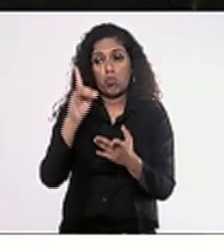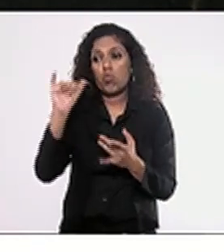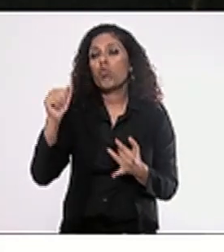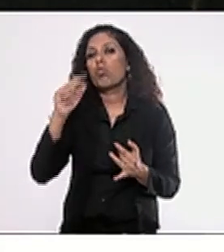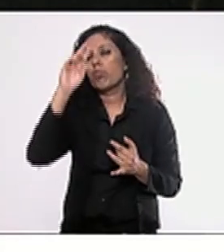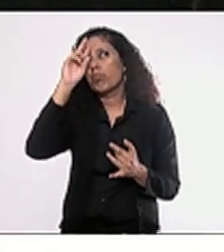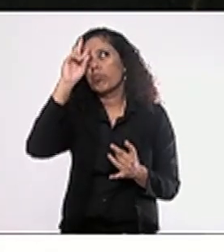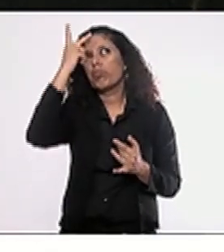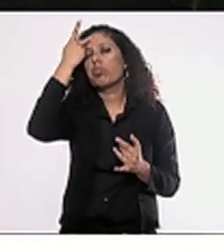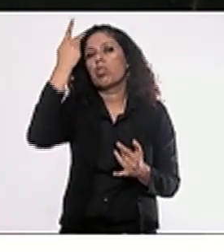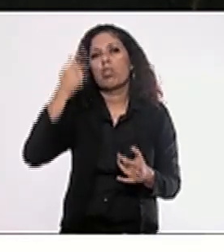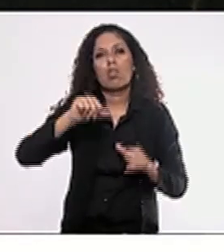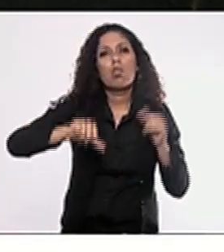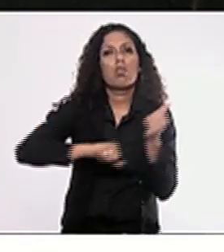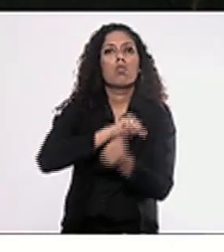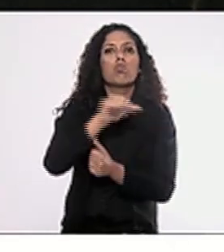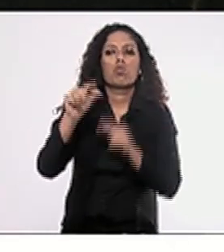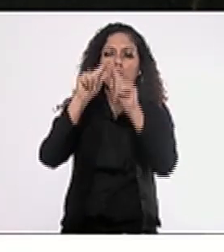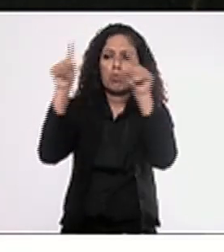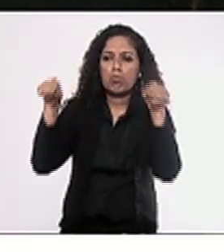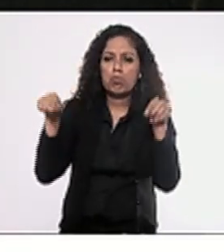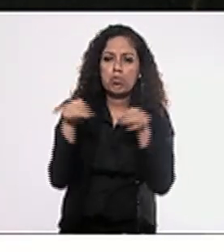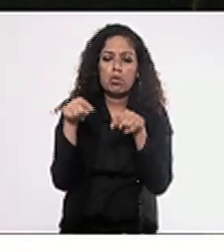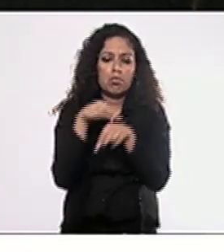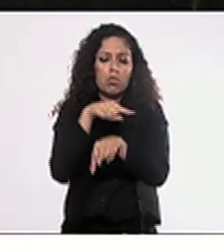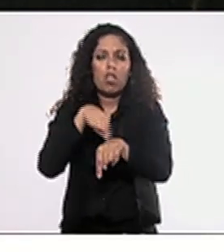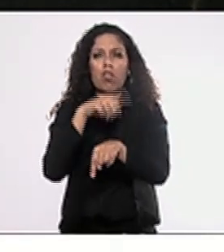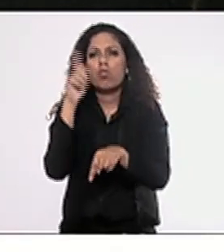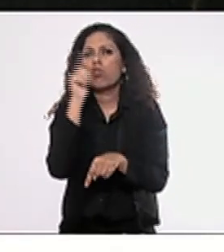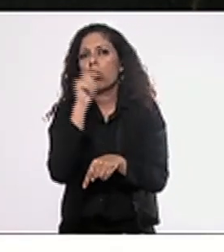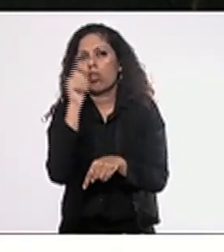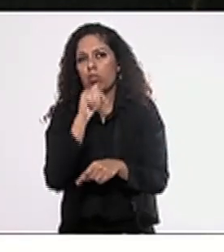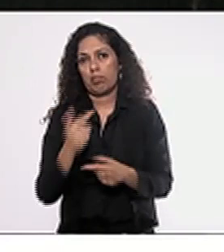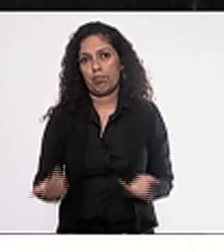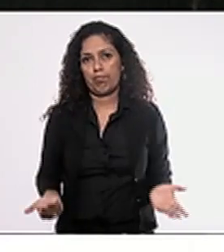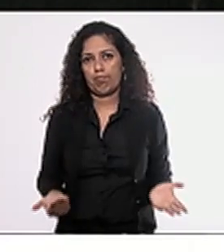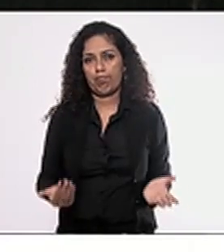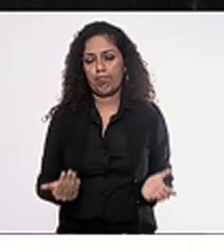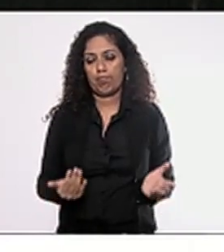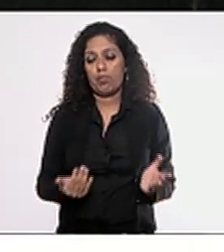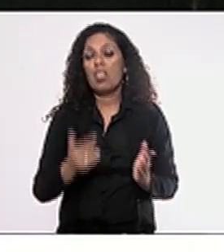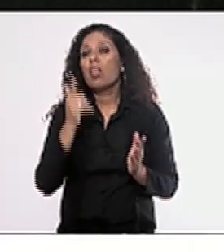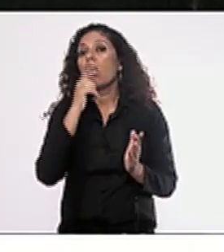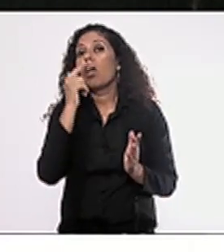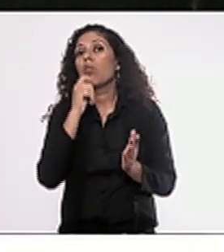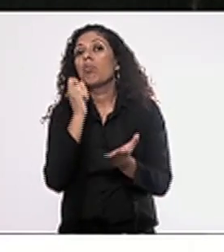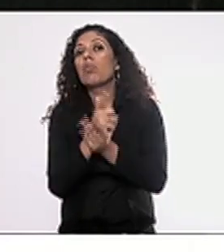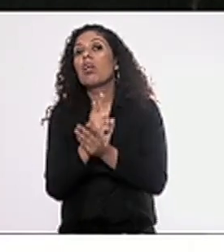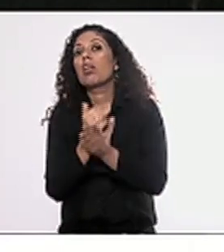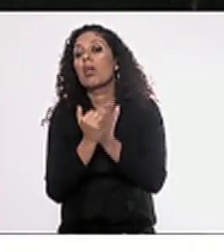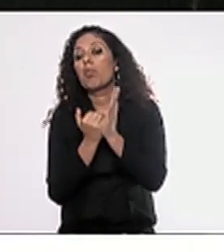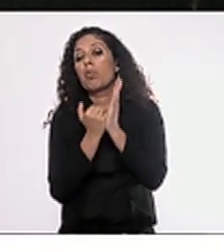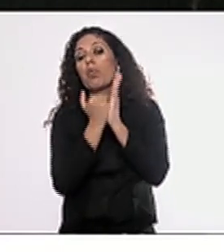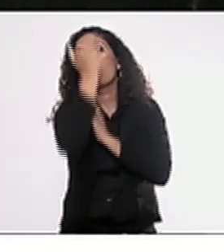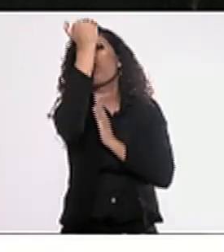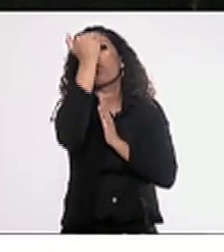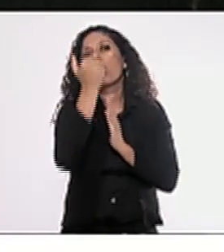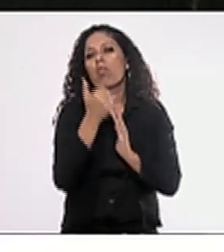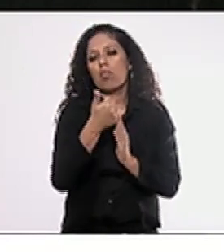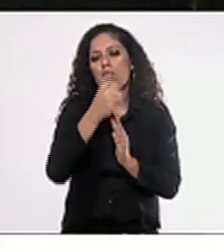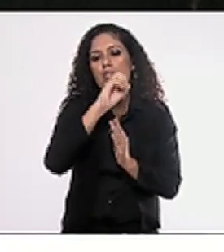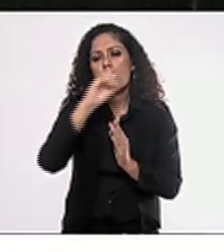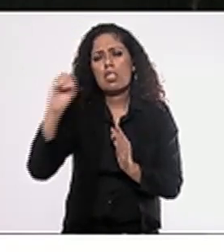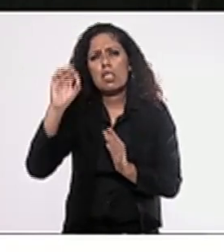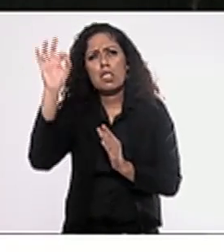dia troca o hidrômetro. Com isso, a conta do mês seguinte salta